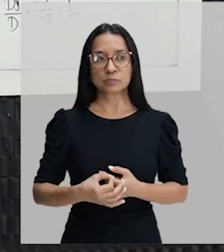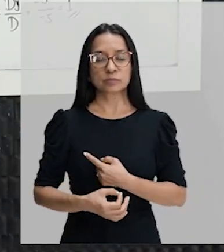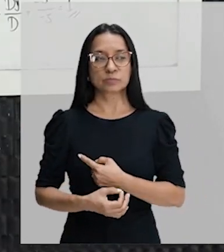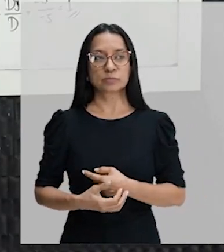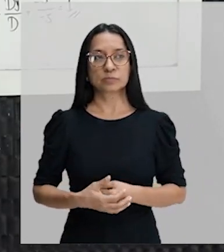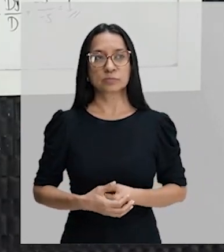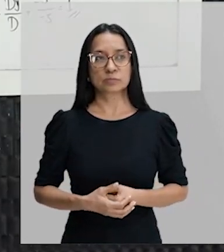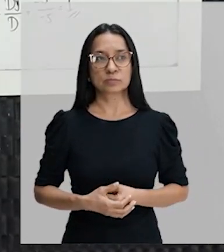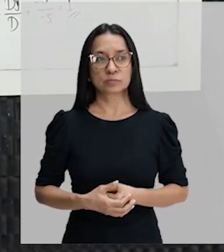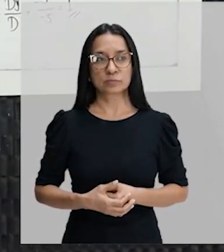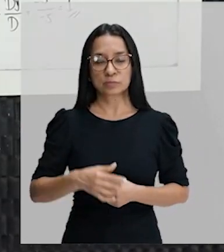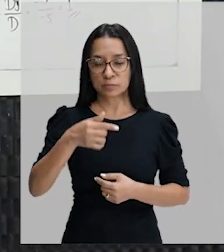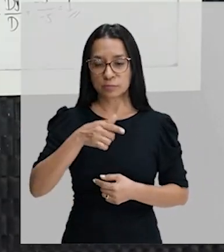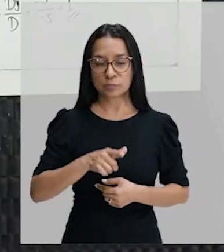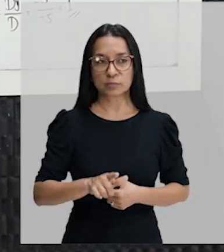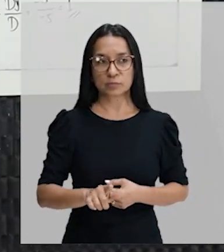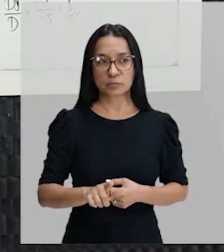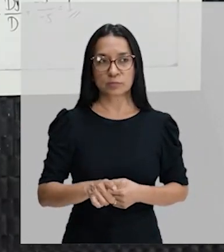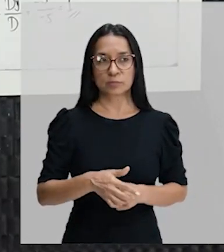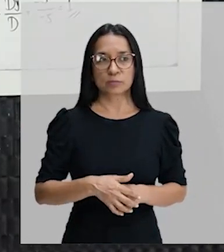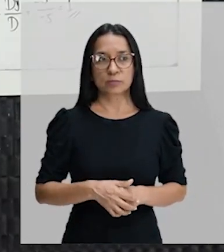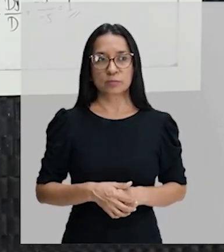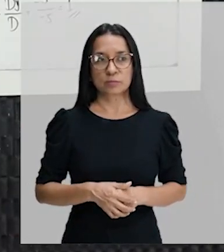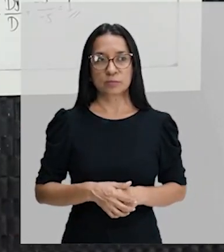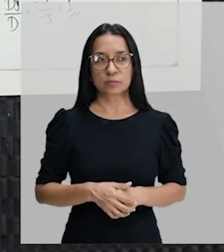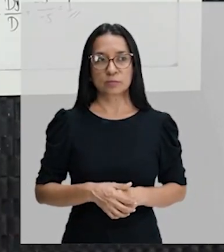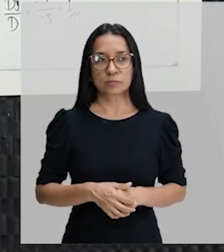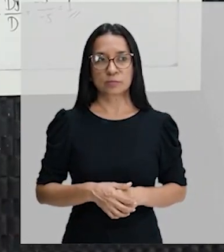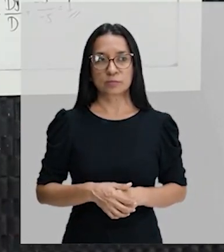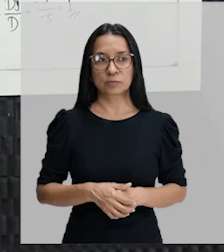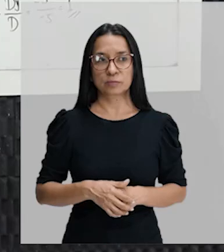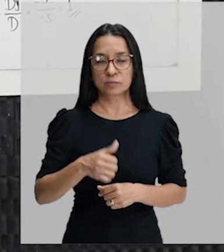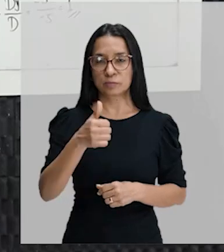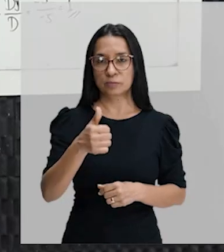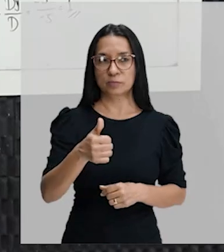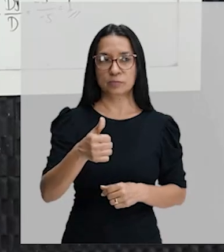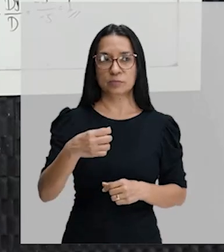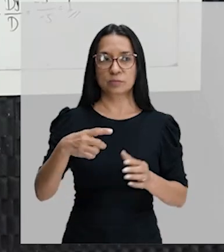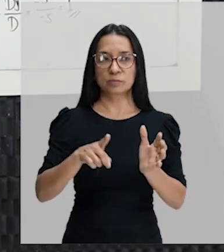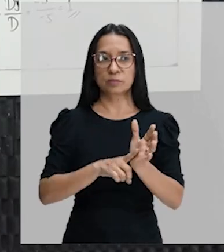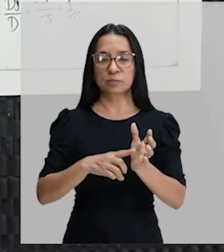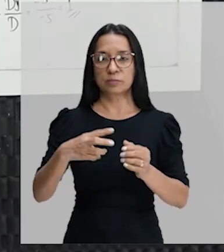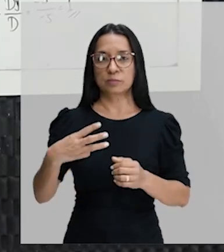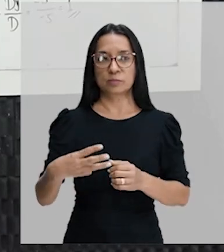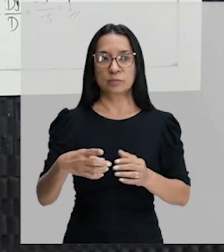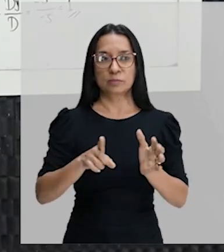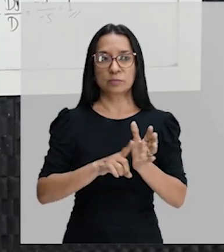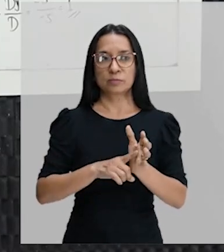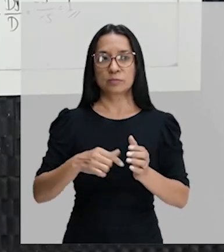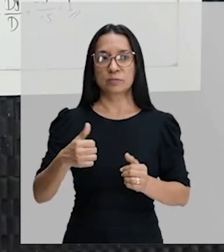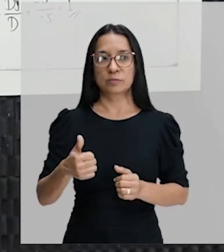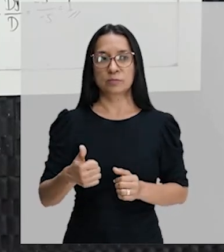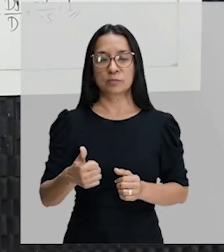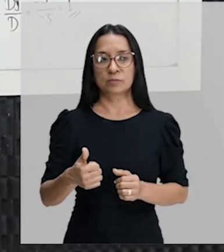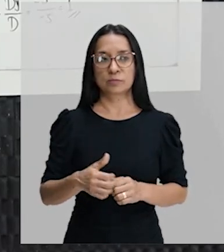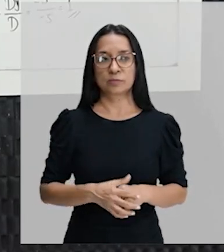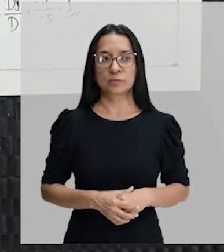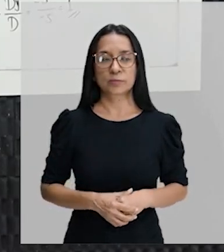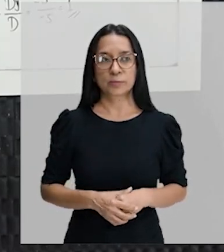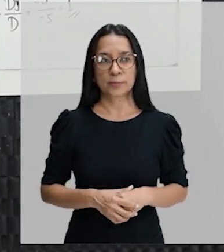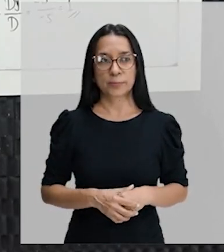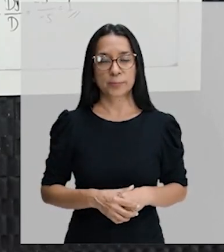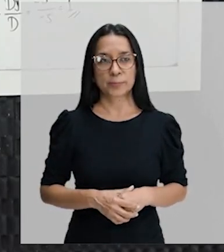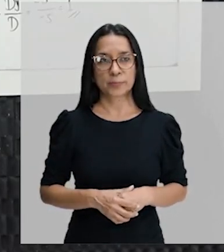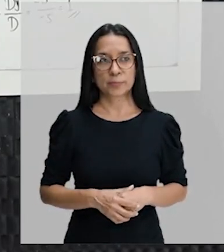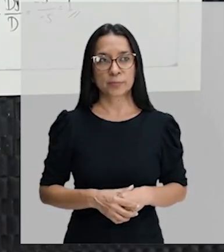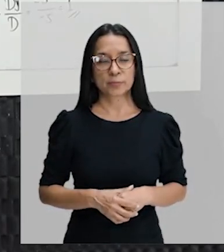você repete os coeficientes de z. 1, menos 3 e menos 1.